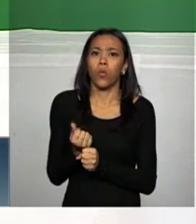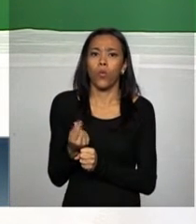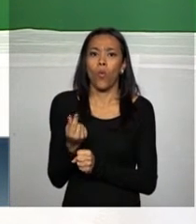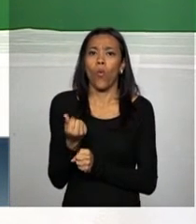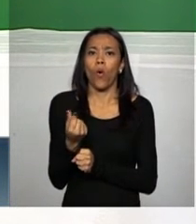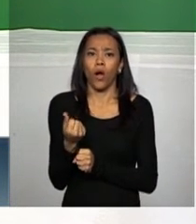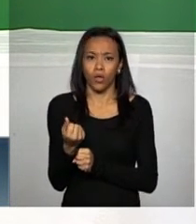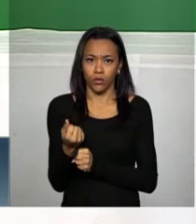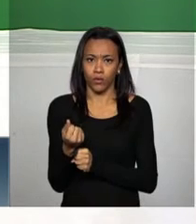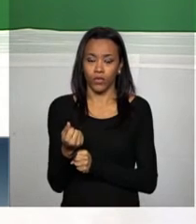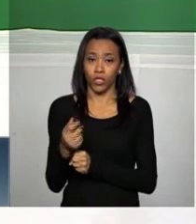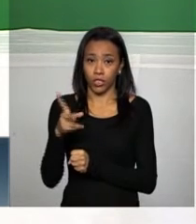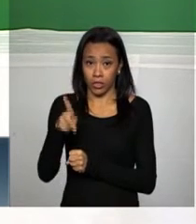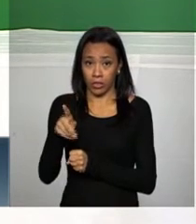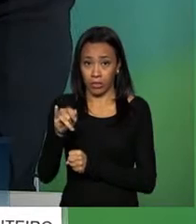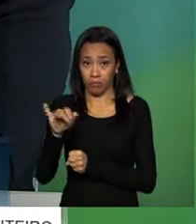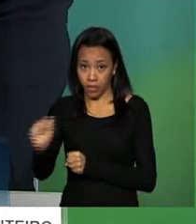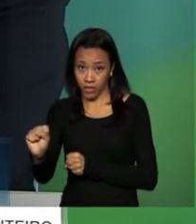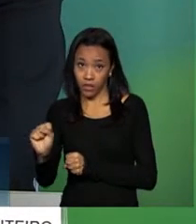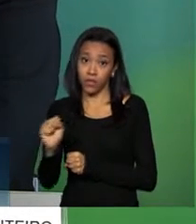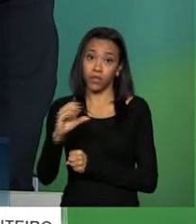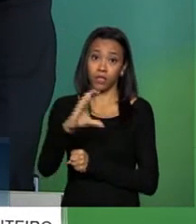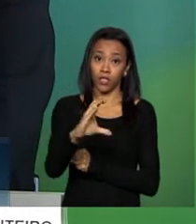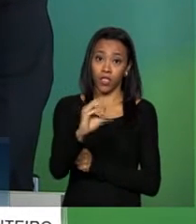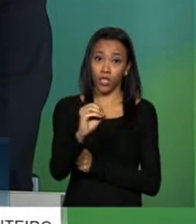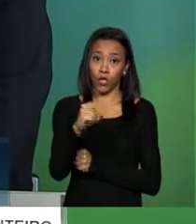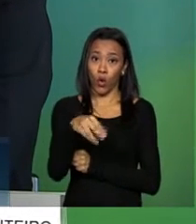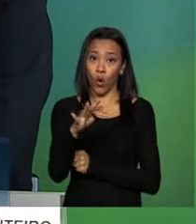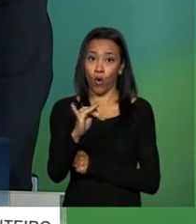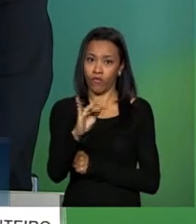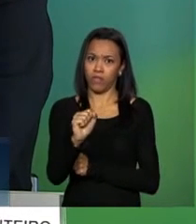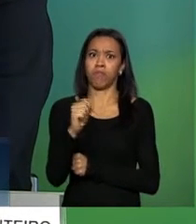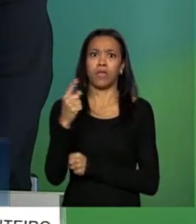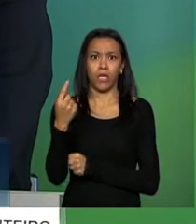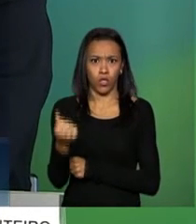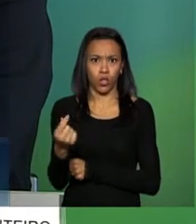de PIS/COFINS, mas posso lhe dizer que é algo expressivo.